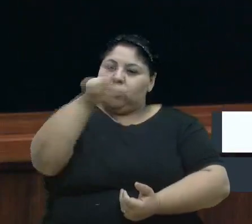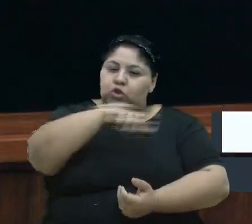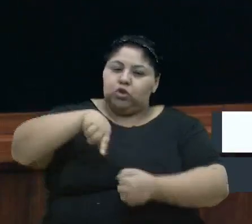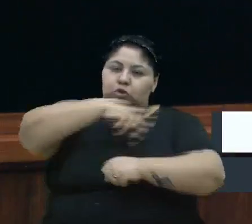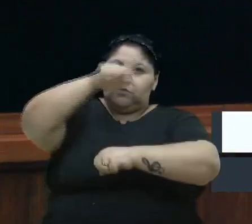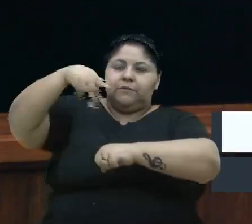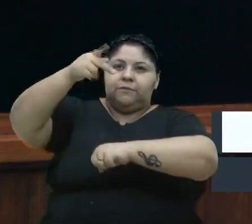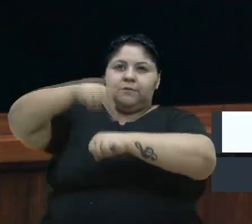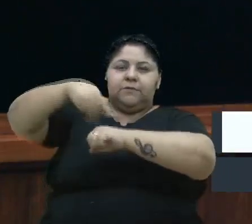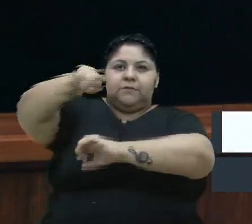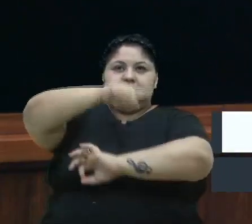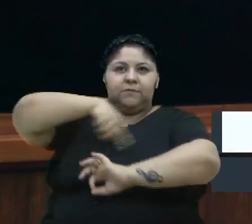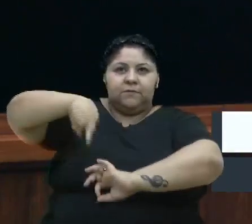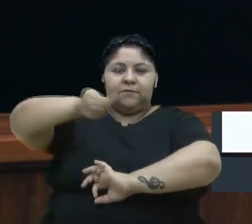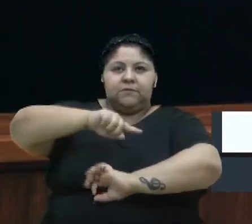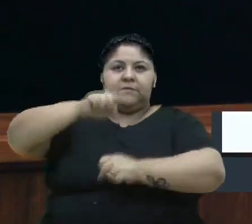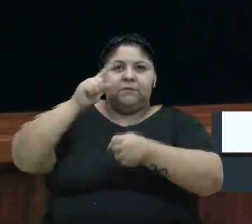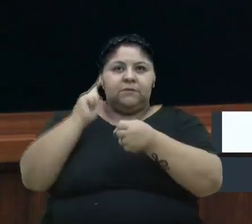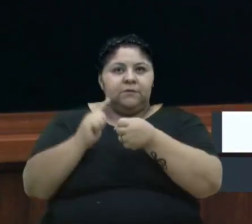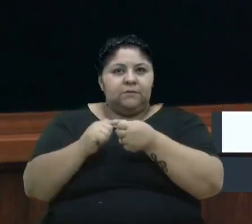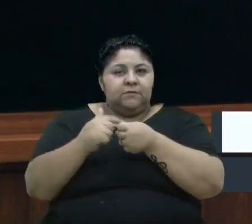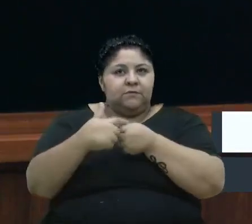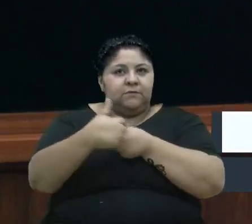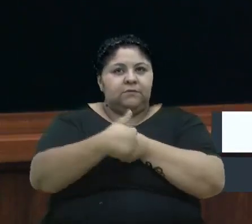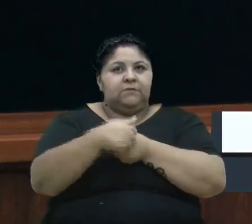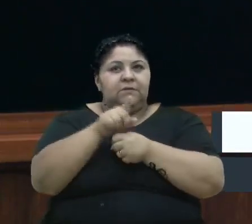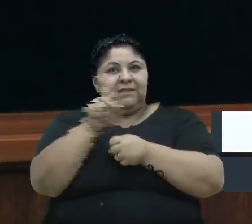e a nossa cidade lá